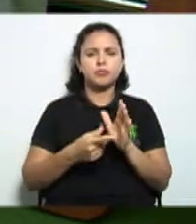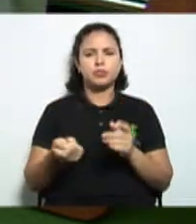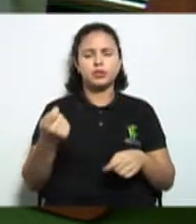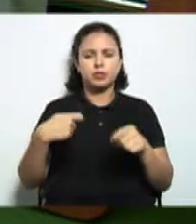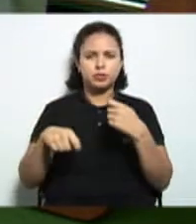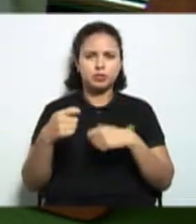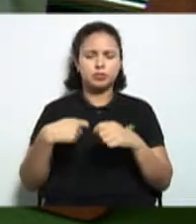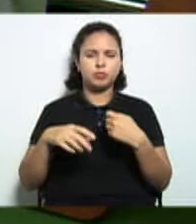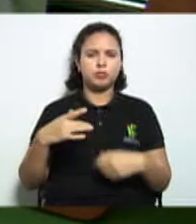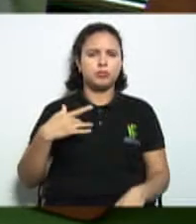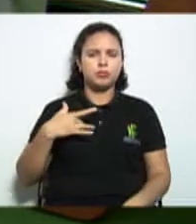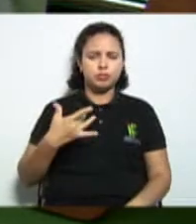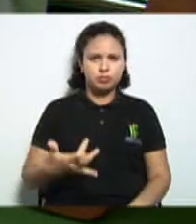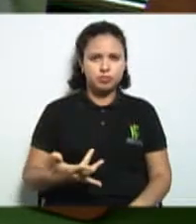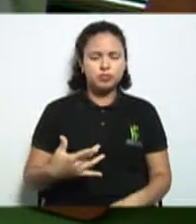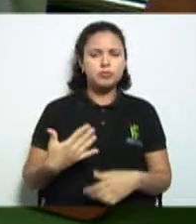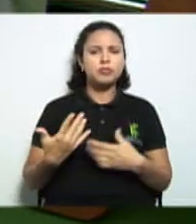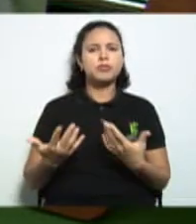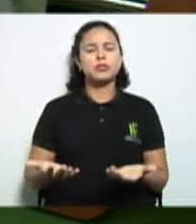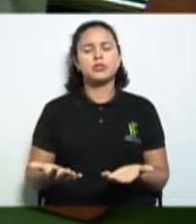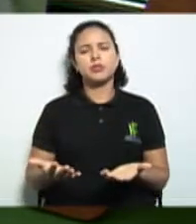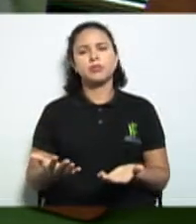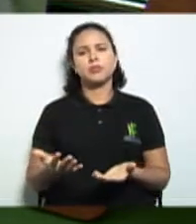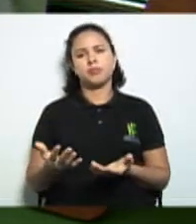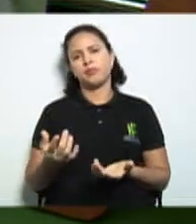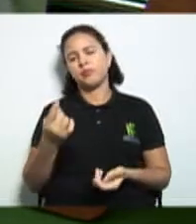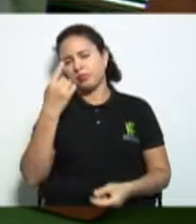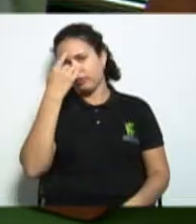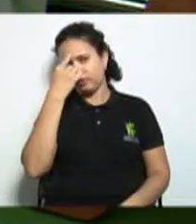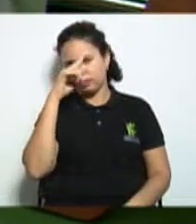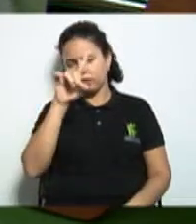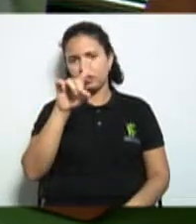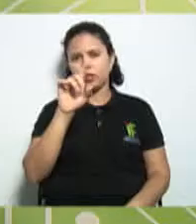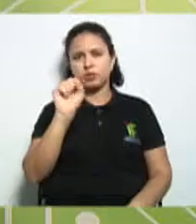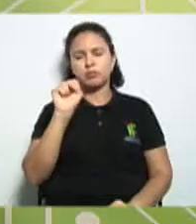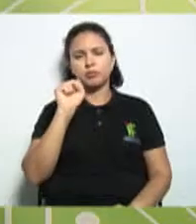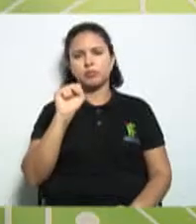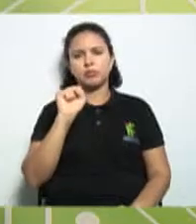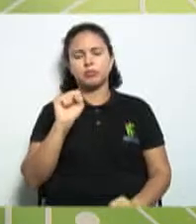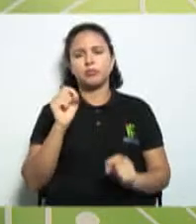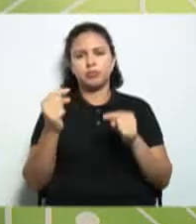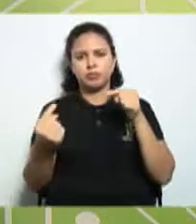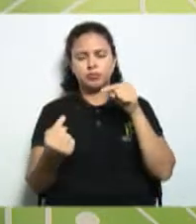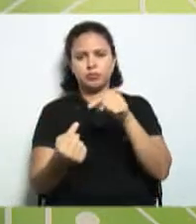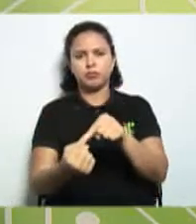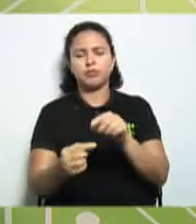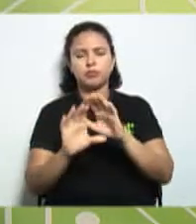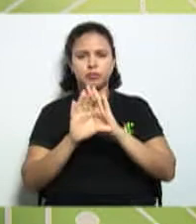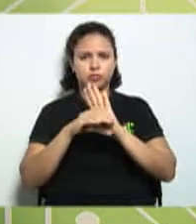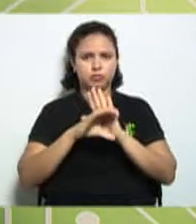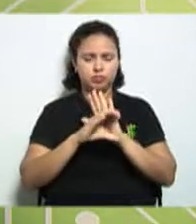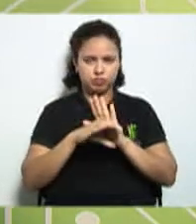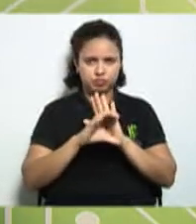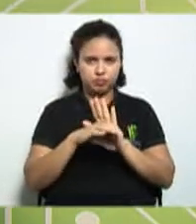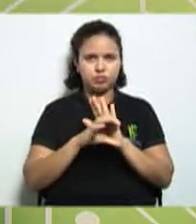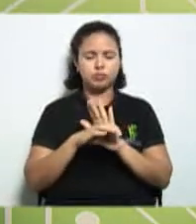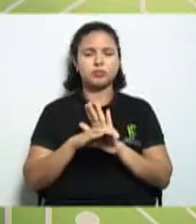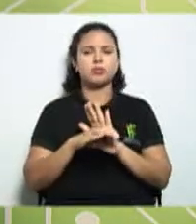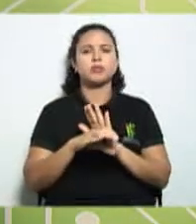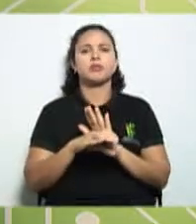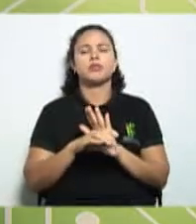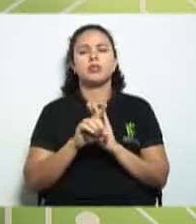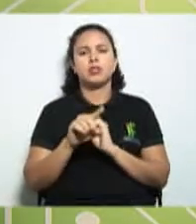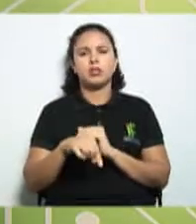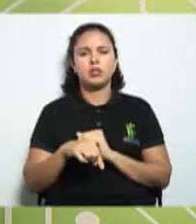solidária, cooperativismo, tá? Então, quando a gente fala de ideia, né, a gente pode relacionar a conceito, né? Uma coisa